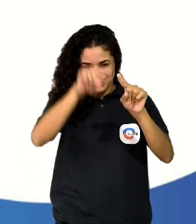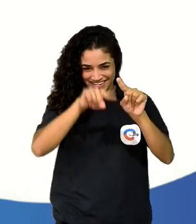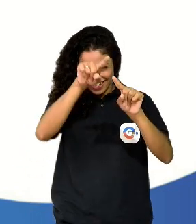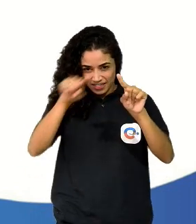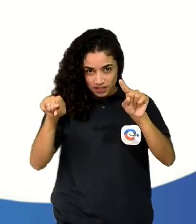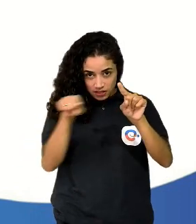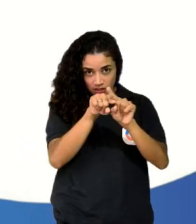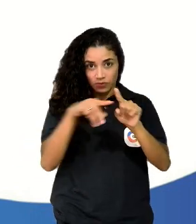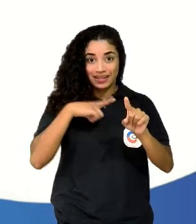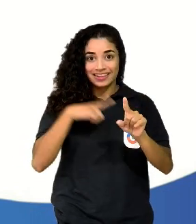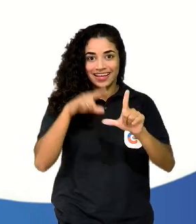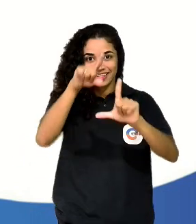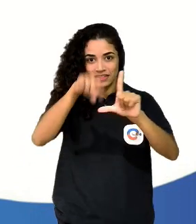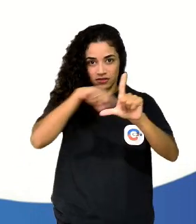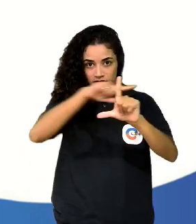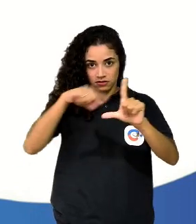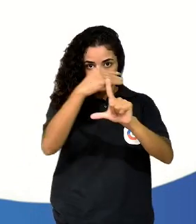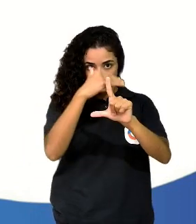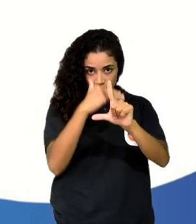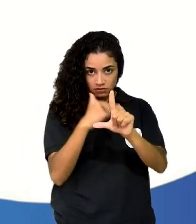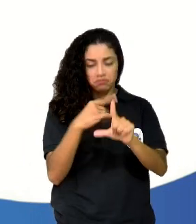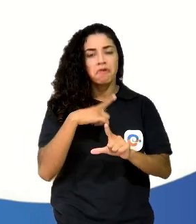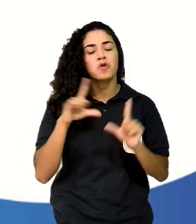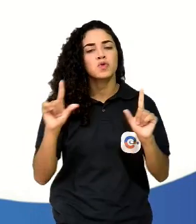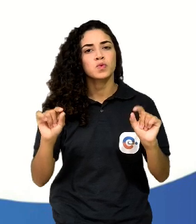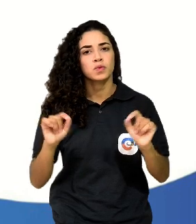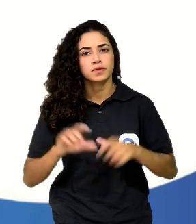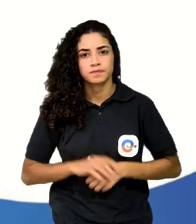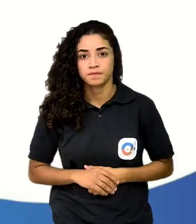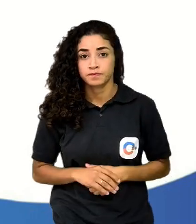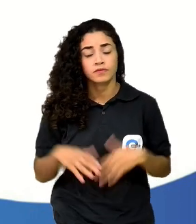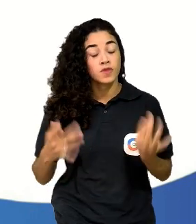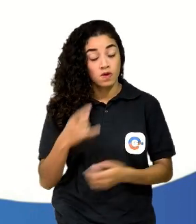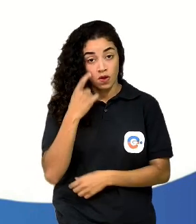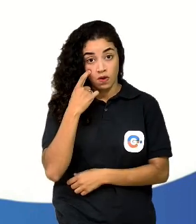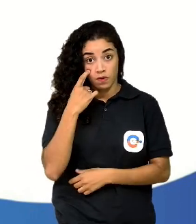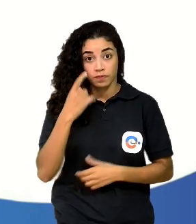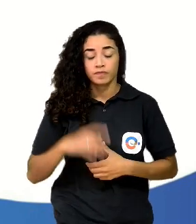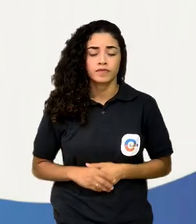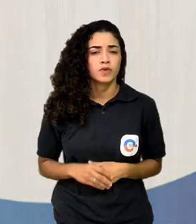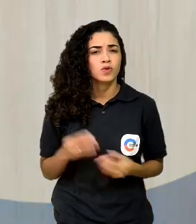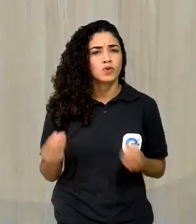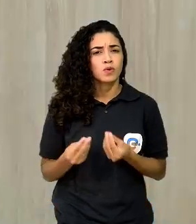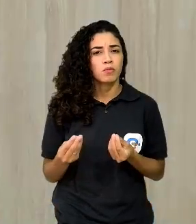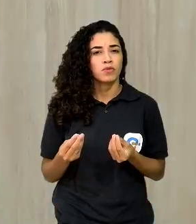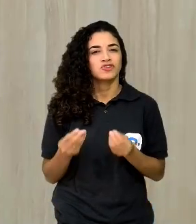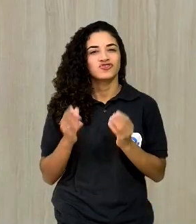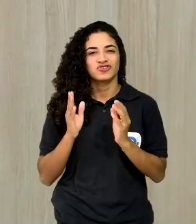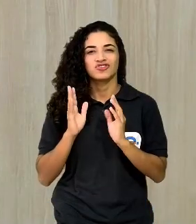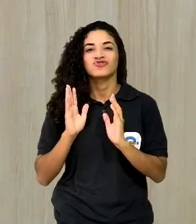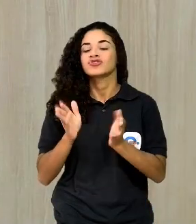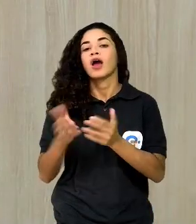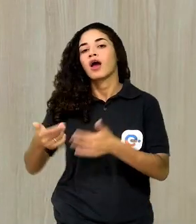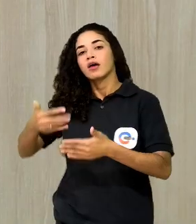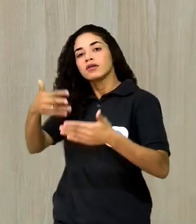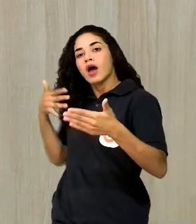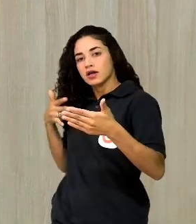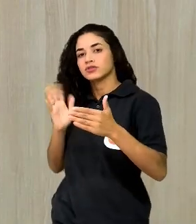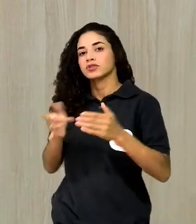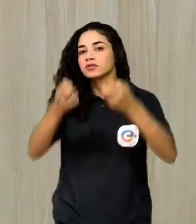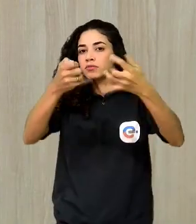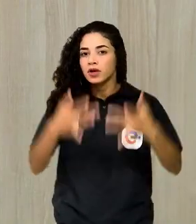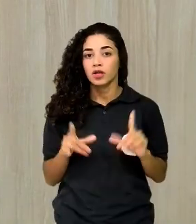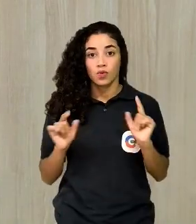cartesiano ao lado são. Então, pessoal, vê só, como eu já comentei com vocês, sempre que a